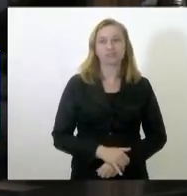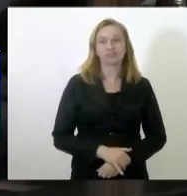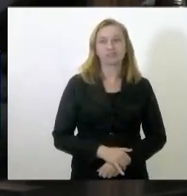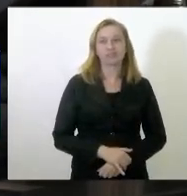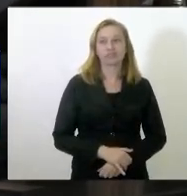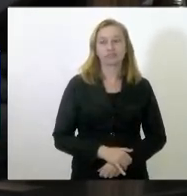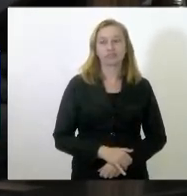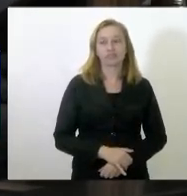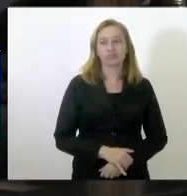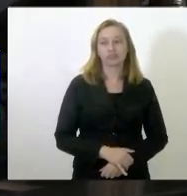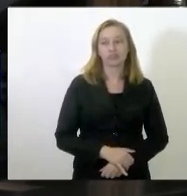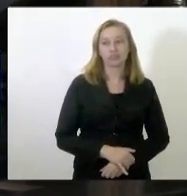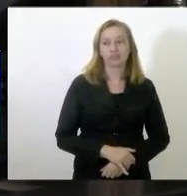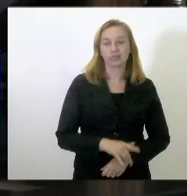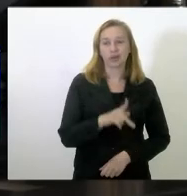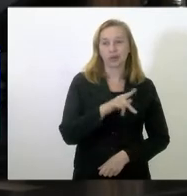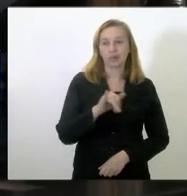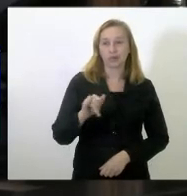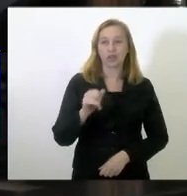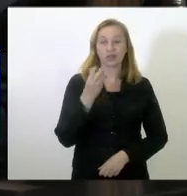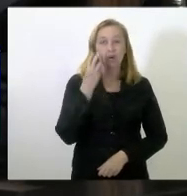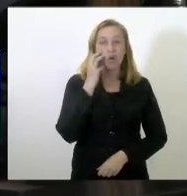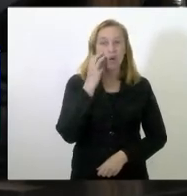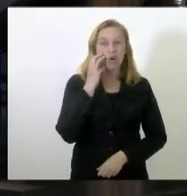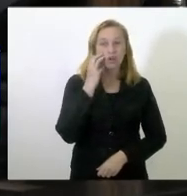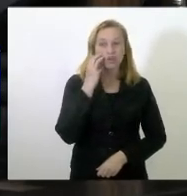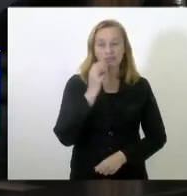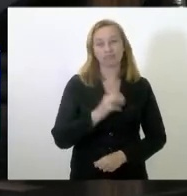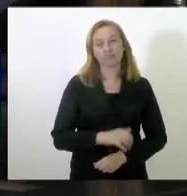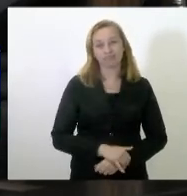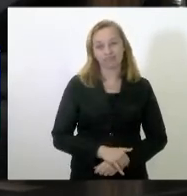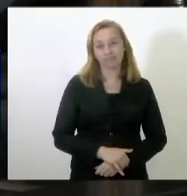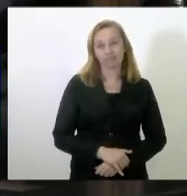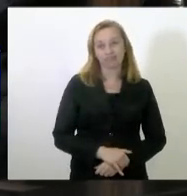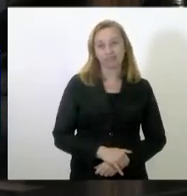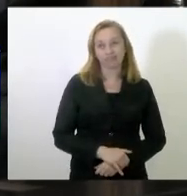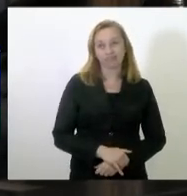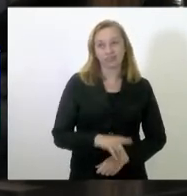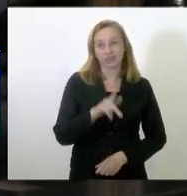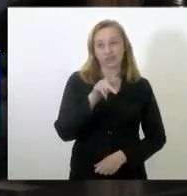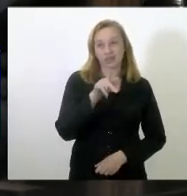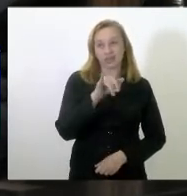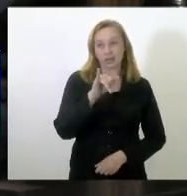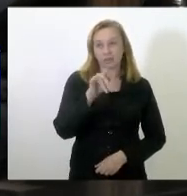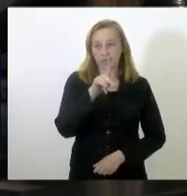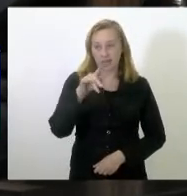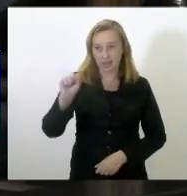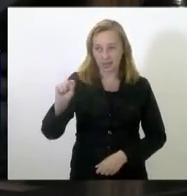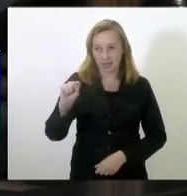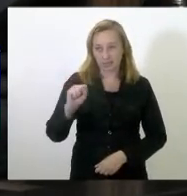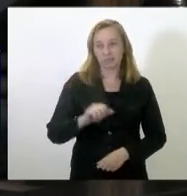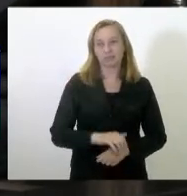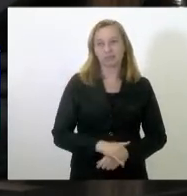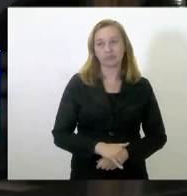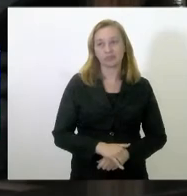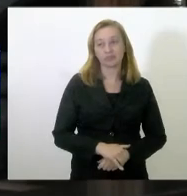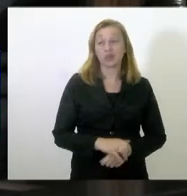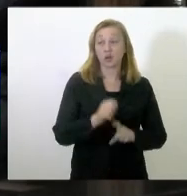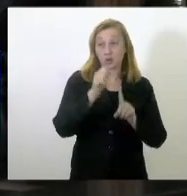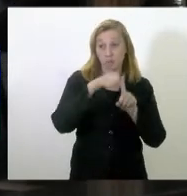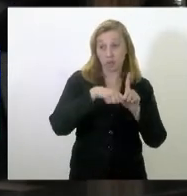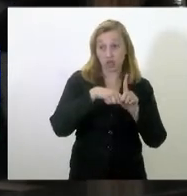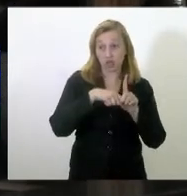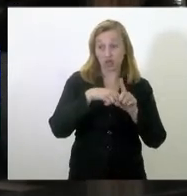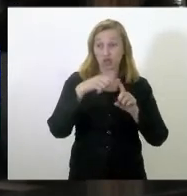os ipês rosa estão floridos. E os ipês, no mês de